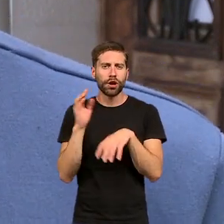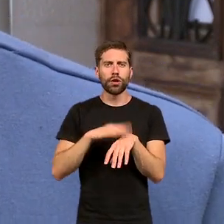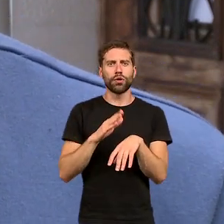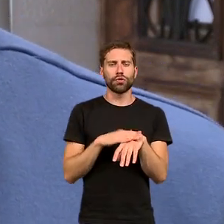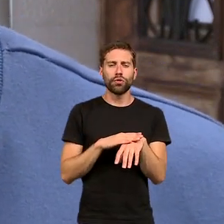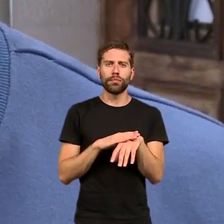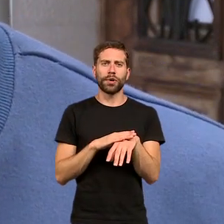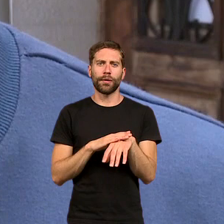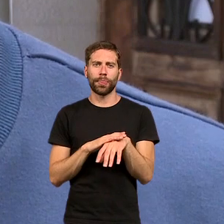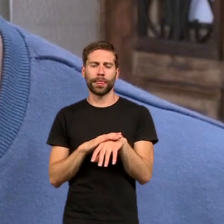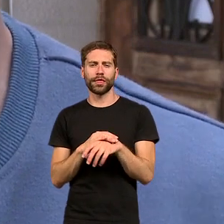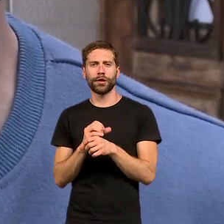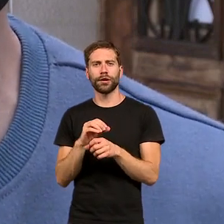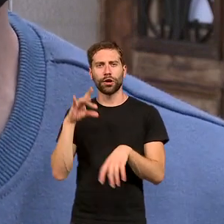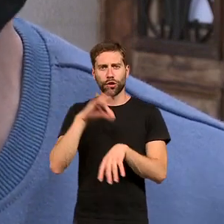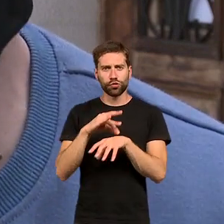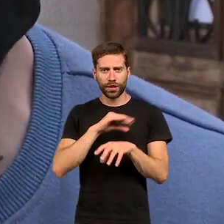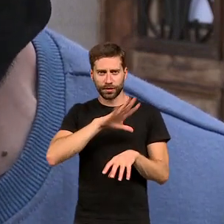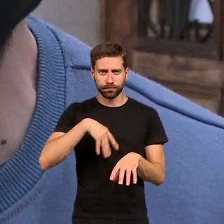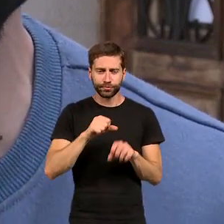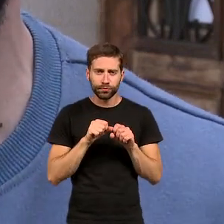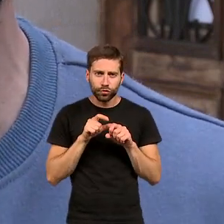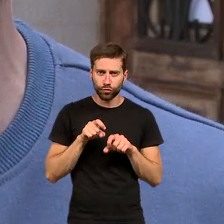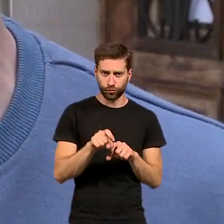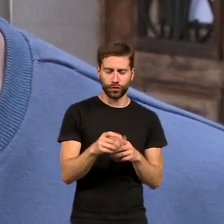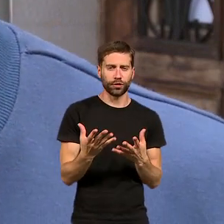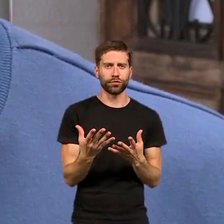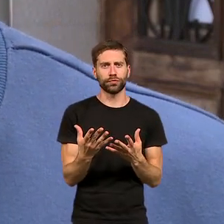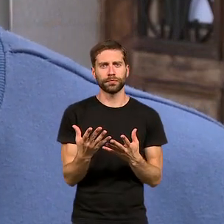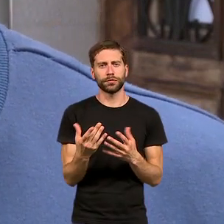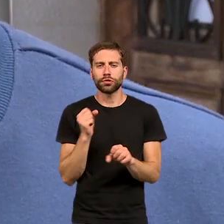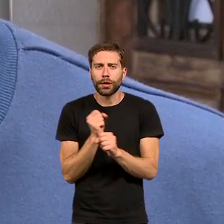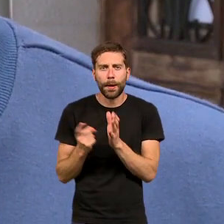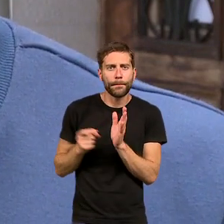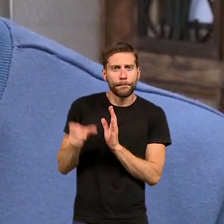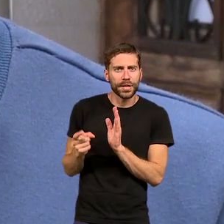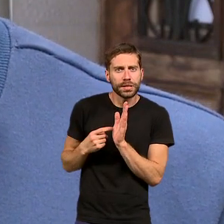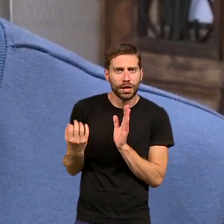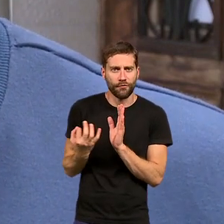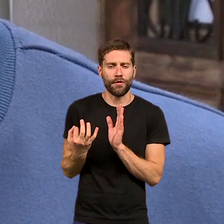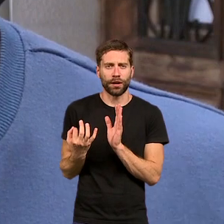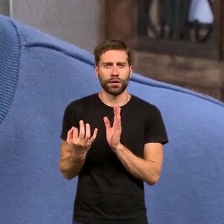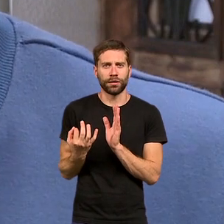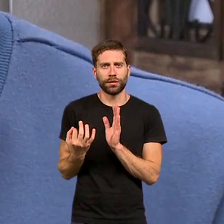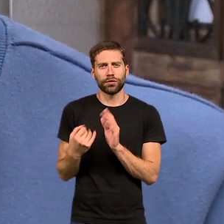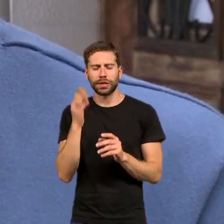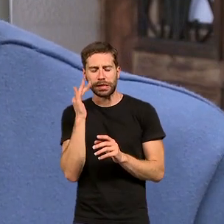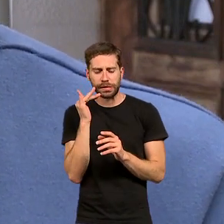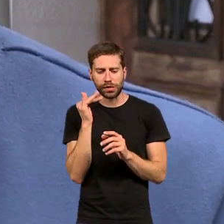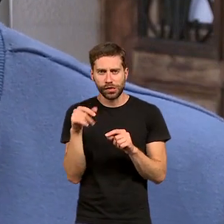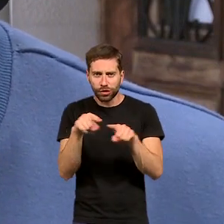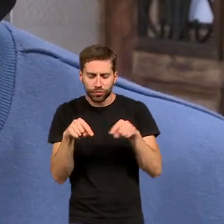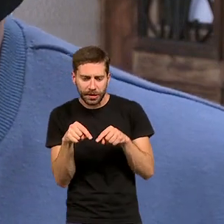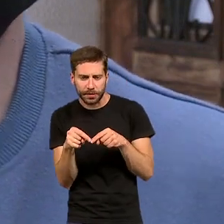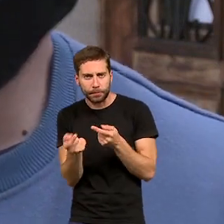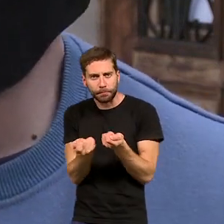de trabalhar, precisam de um sítio onde poder exercer o seu ofício, e acabámos por arranjar um molde em que